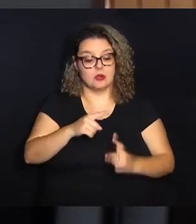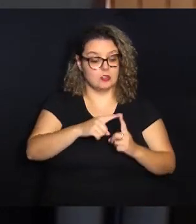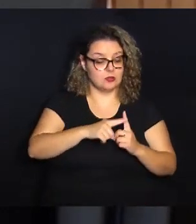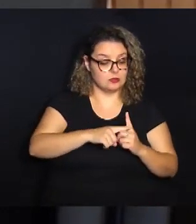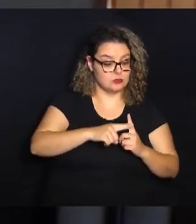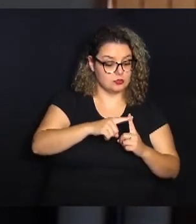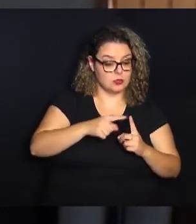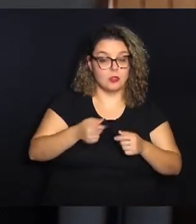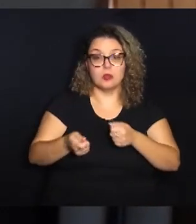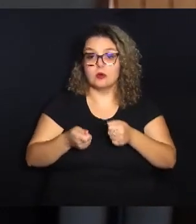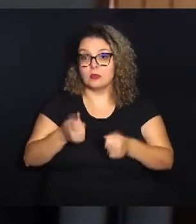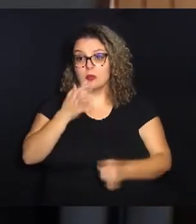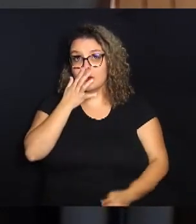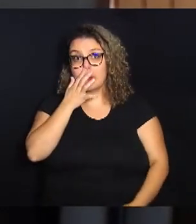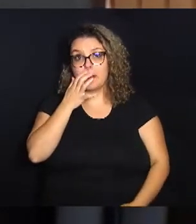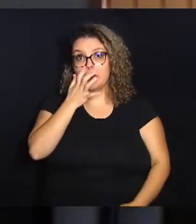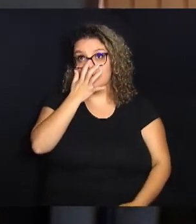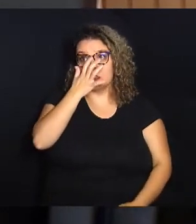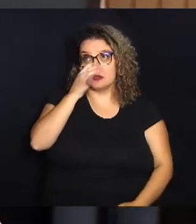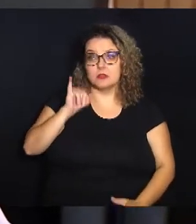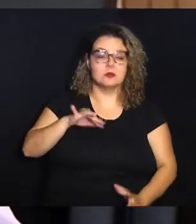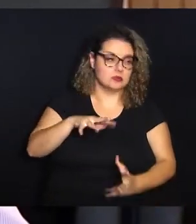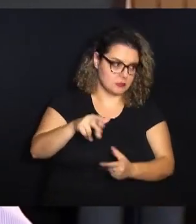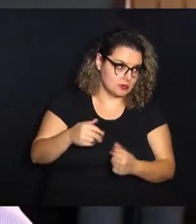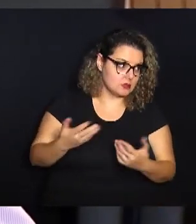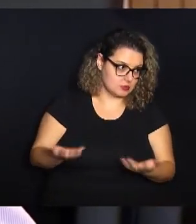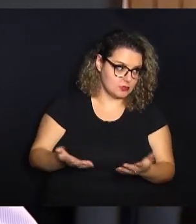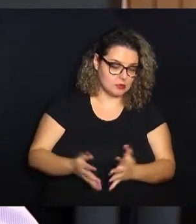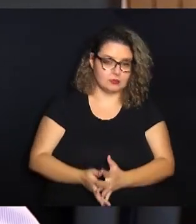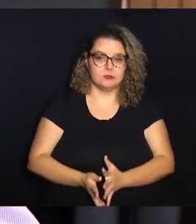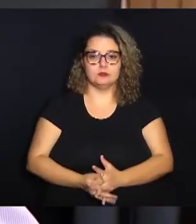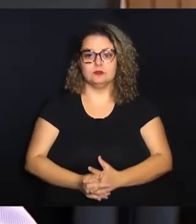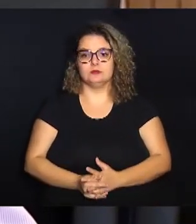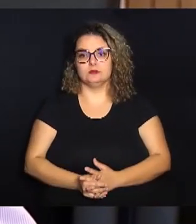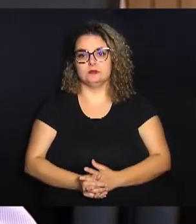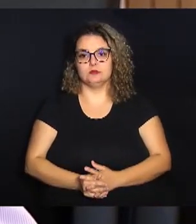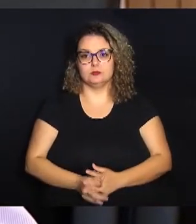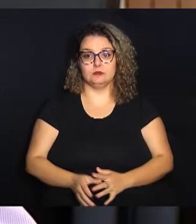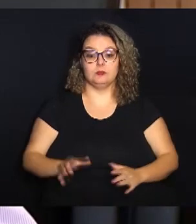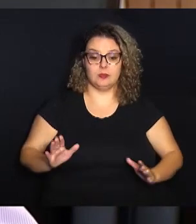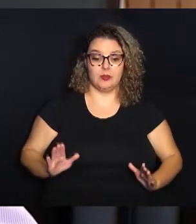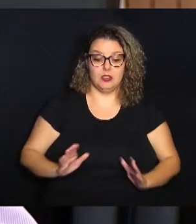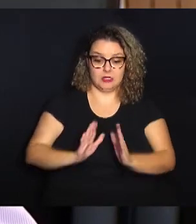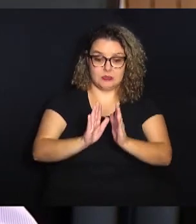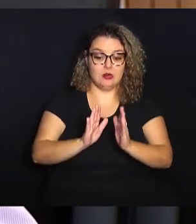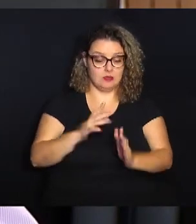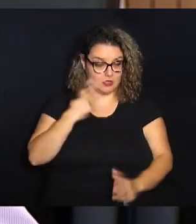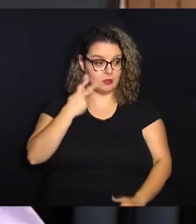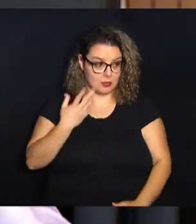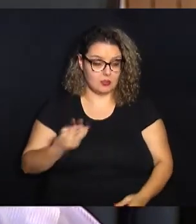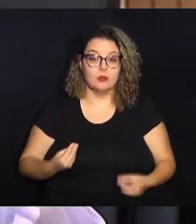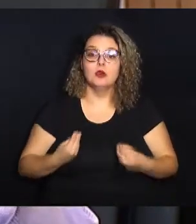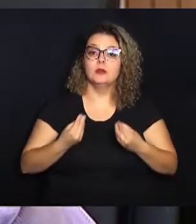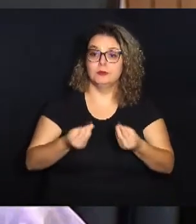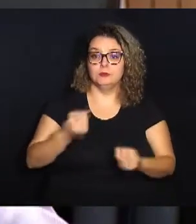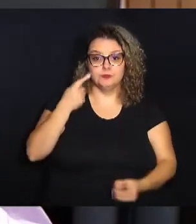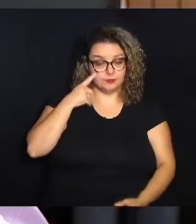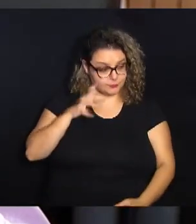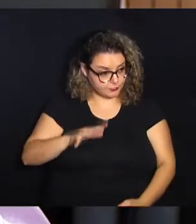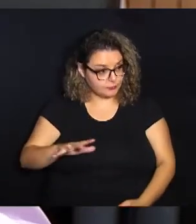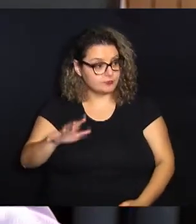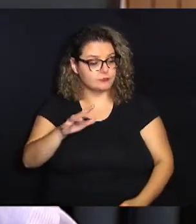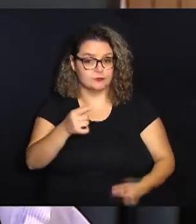temperatura internacionalmente. Então, nós trouxemos para essa frente parlamentar a ideia que tem